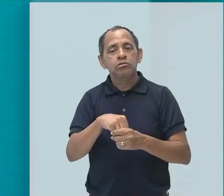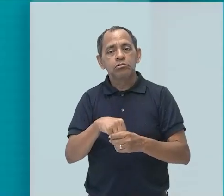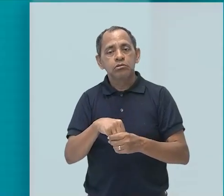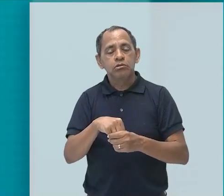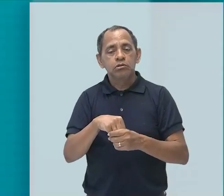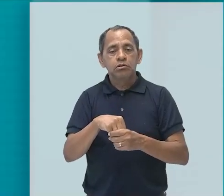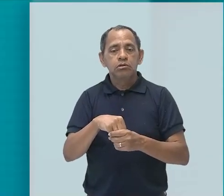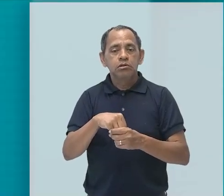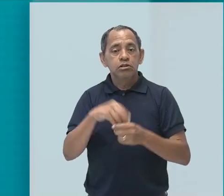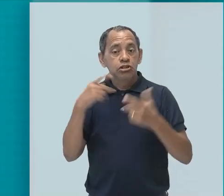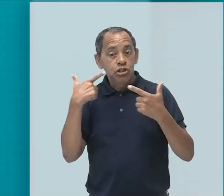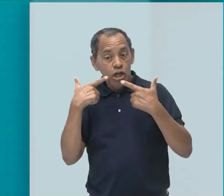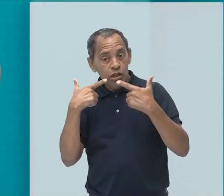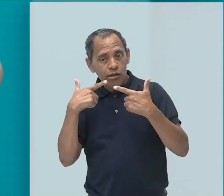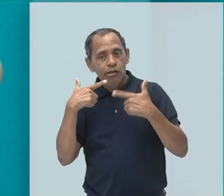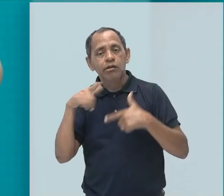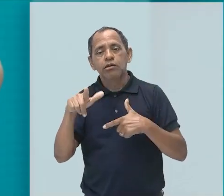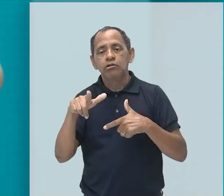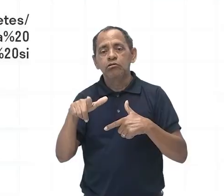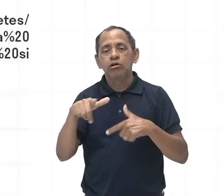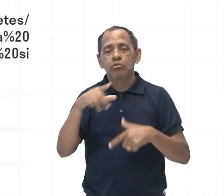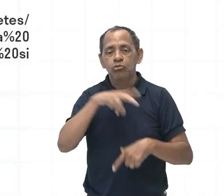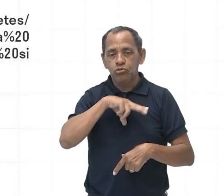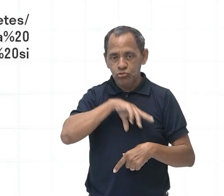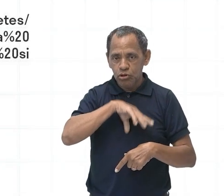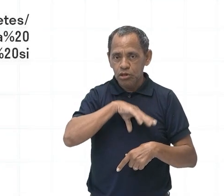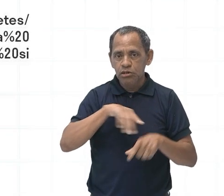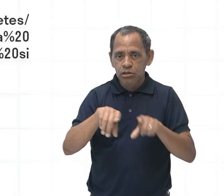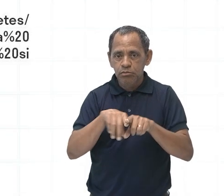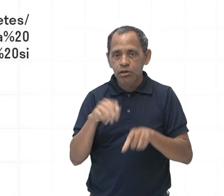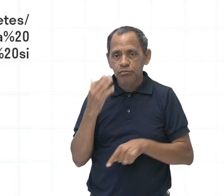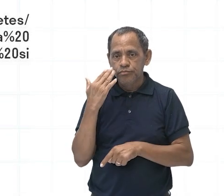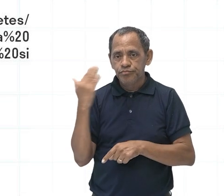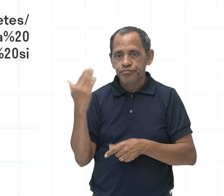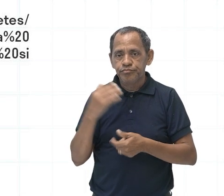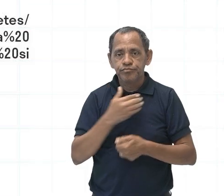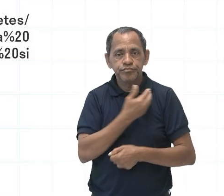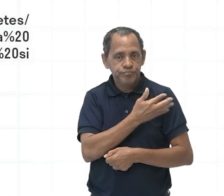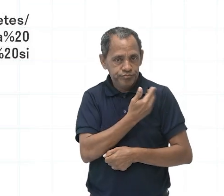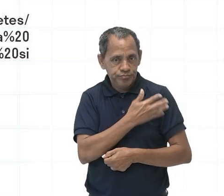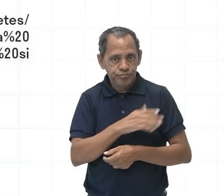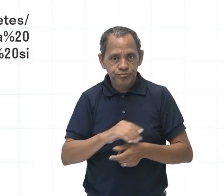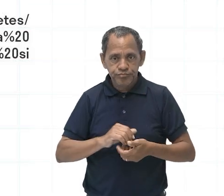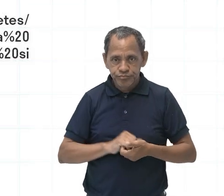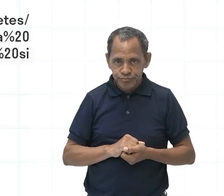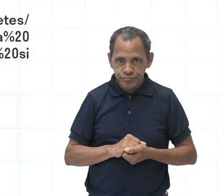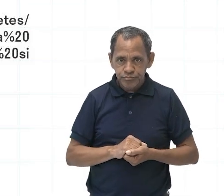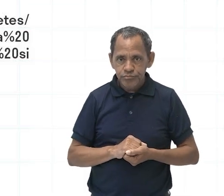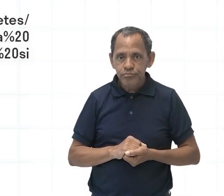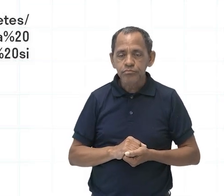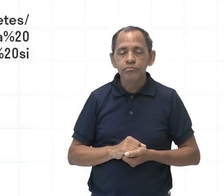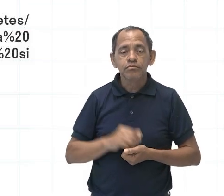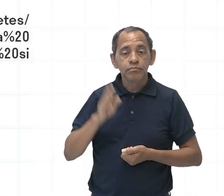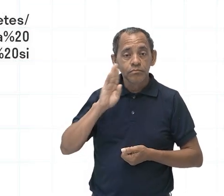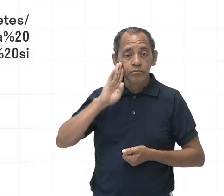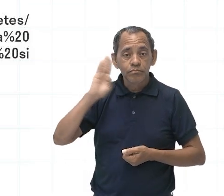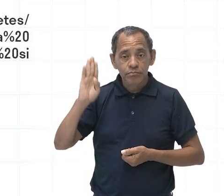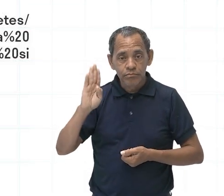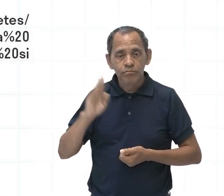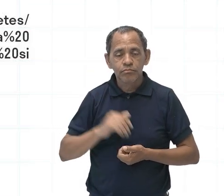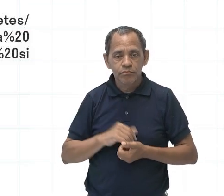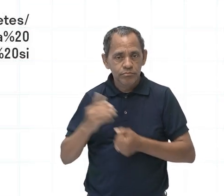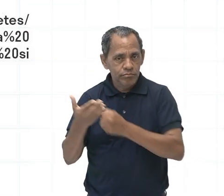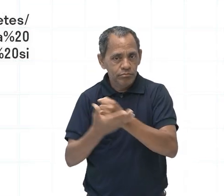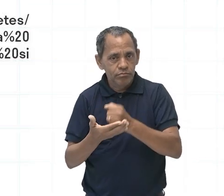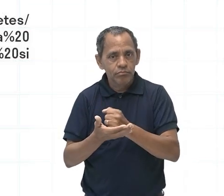além. Preconceito linguístico também, pode avançar na cartela, por favor, né? Mostra para nós o seguinte, que a principal fonte de preconceito